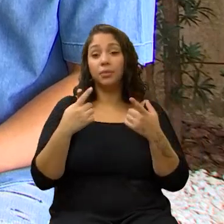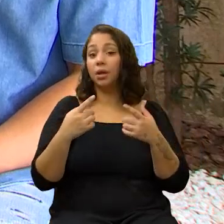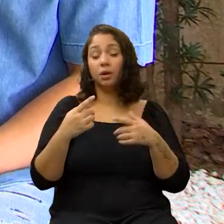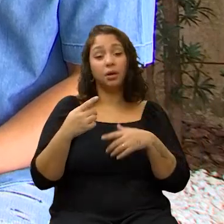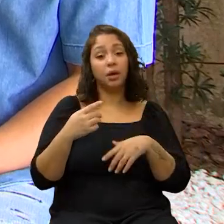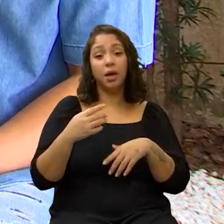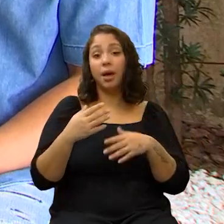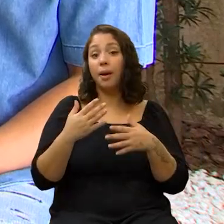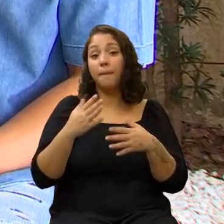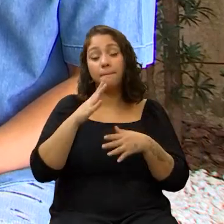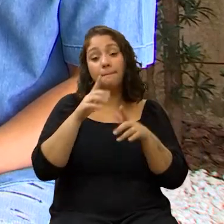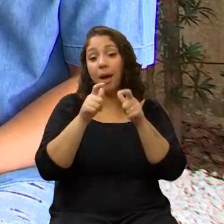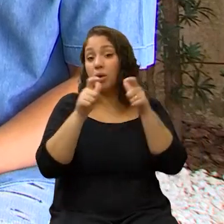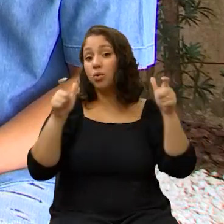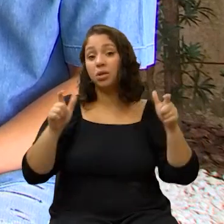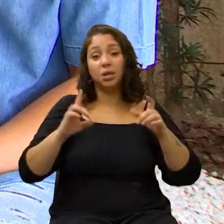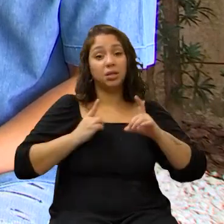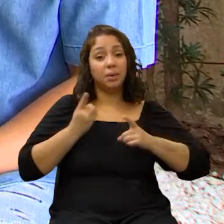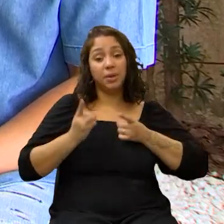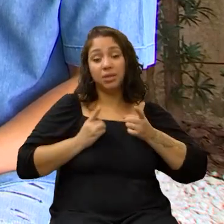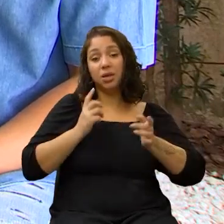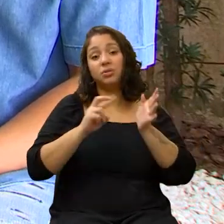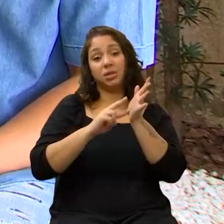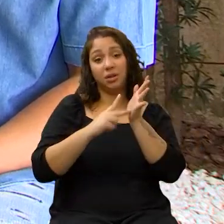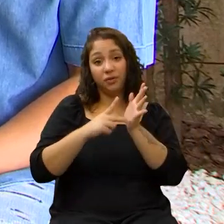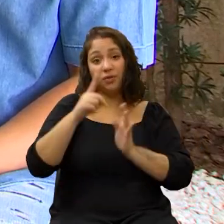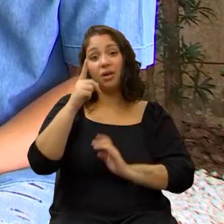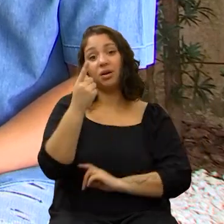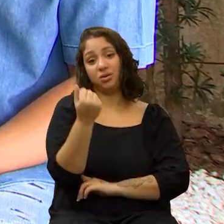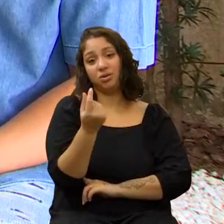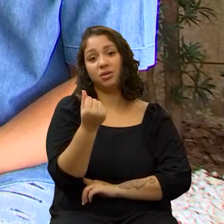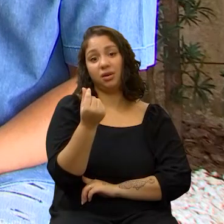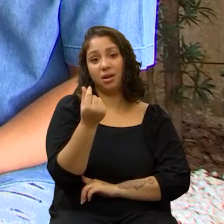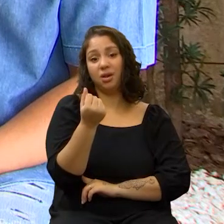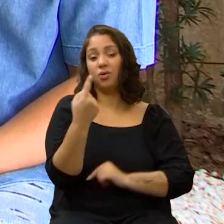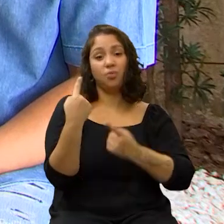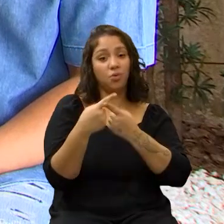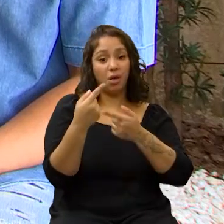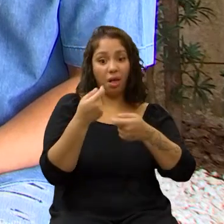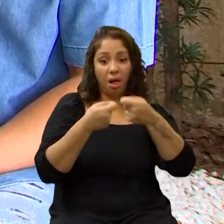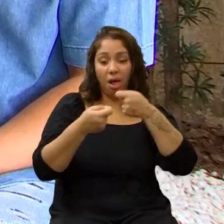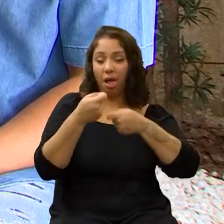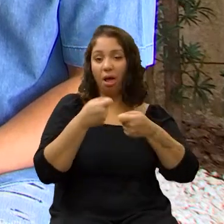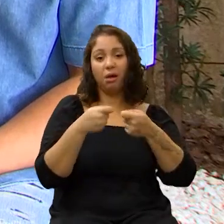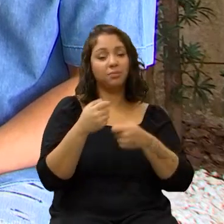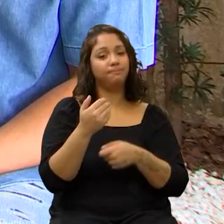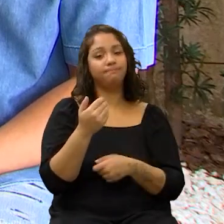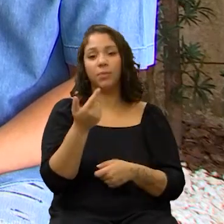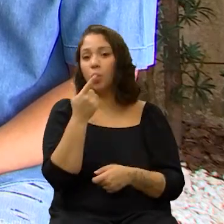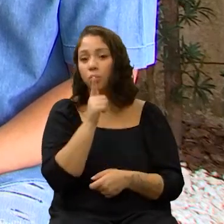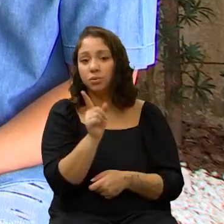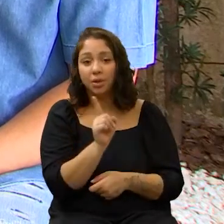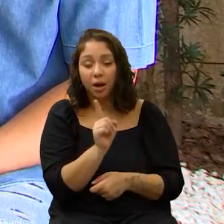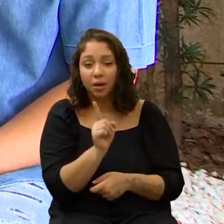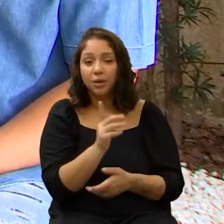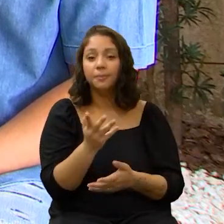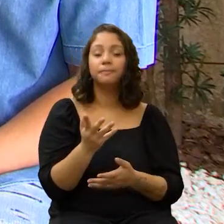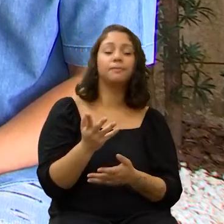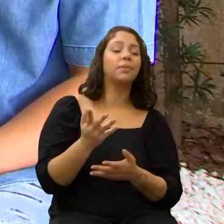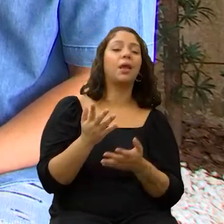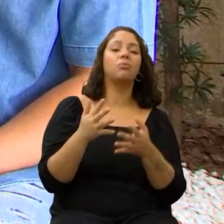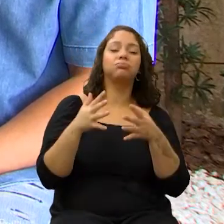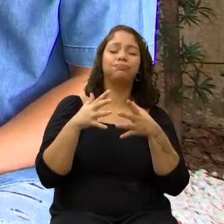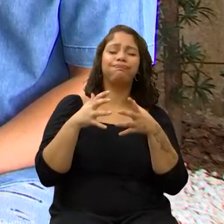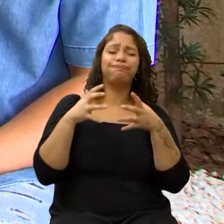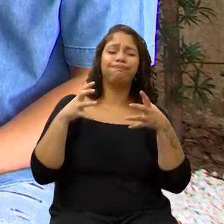de depressão tem a ver exatamente com a questão financeira, que a pessoa não consegue equilibrar suas finanças, e aí